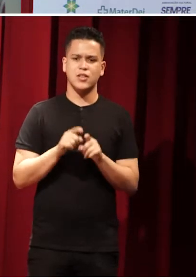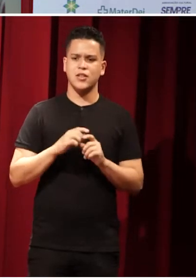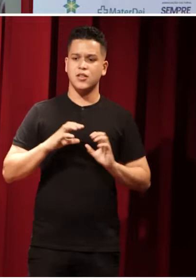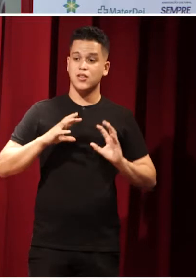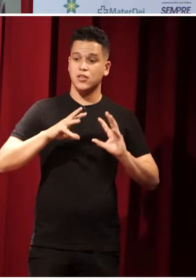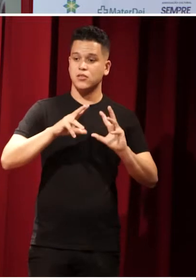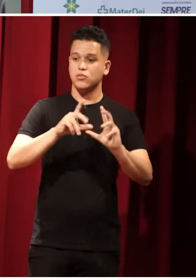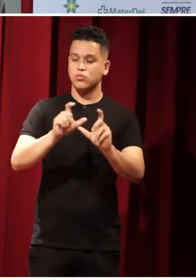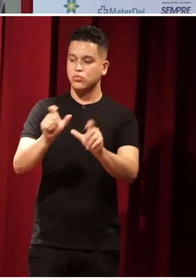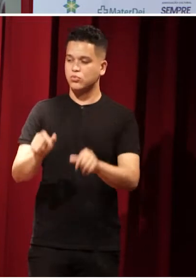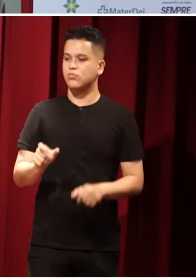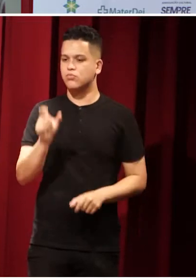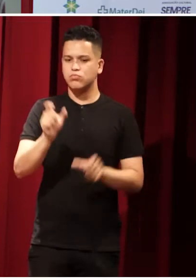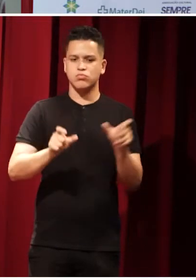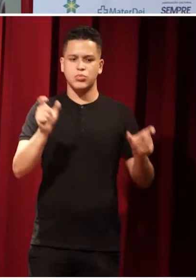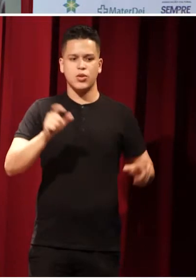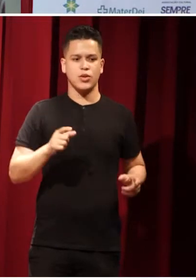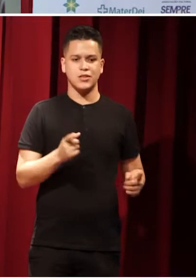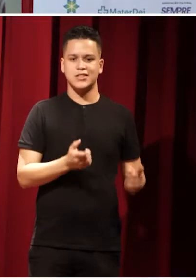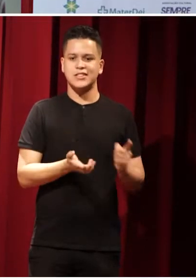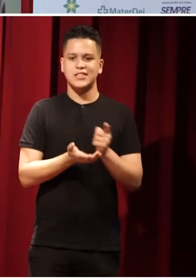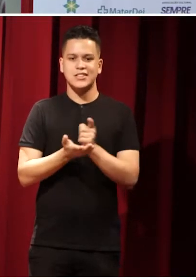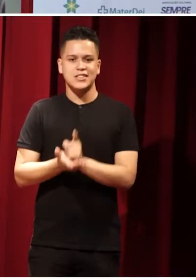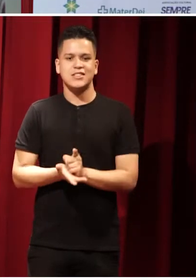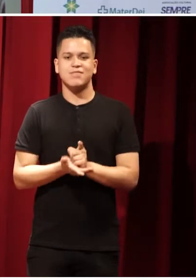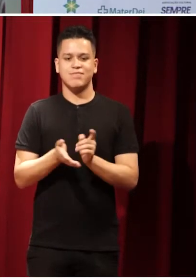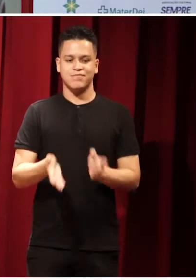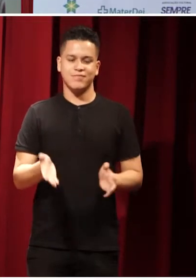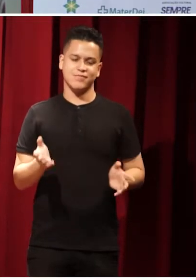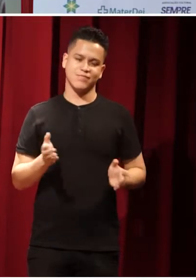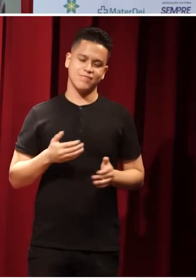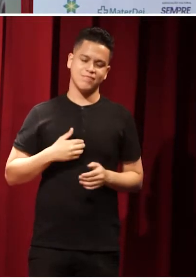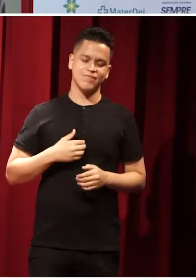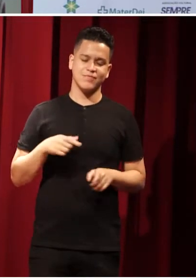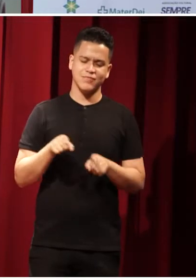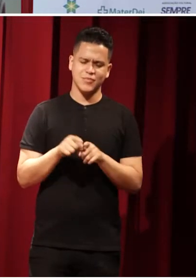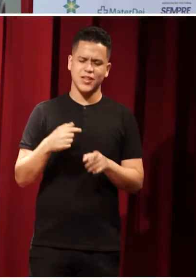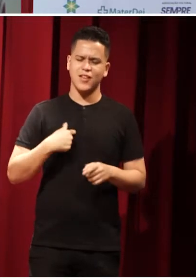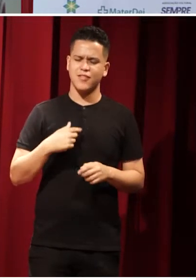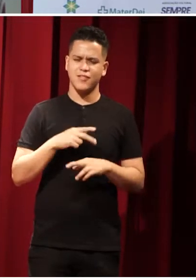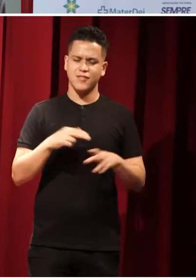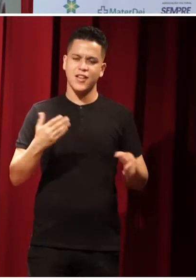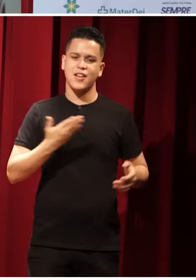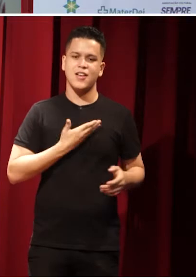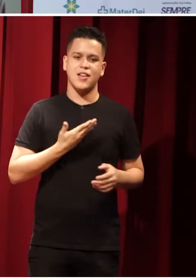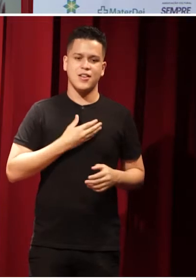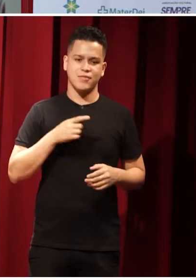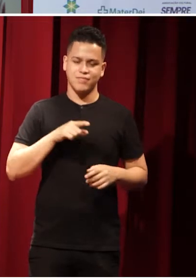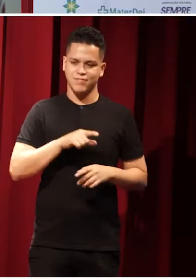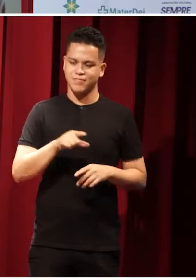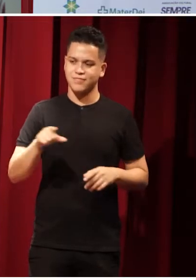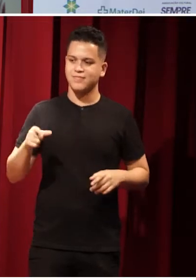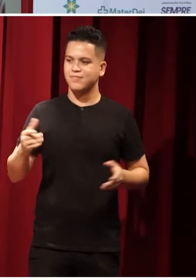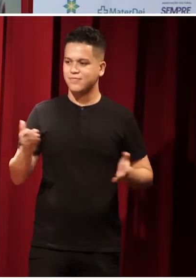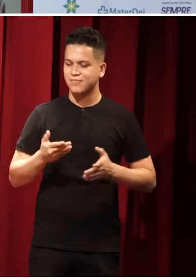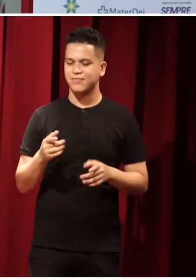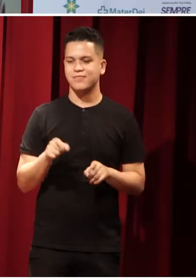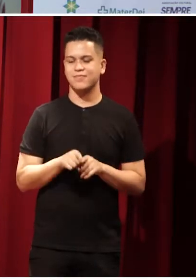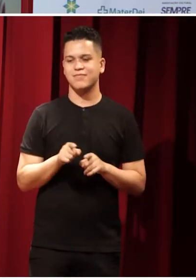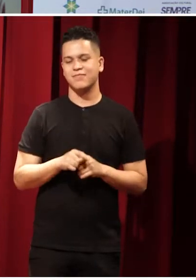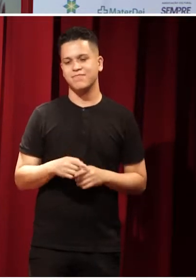aqui, vendo amigos muito queridos por aqui, Antônia, Vitor,